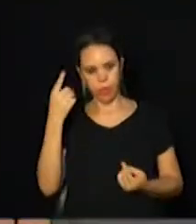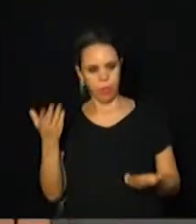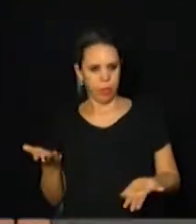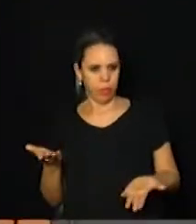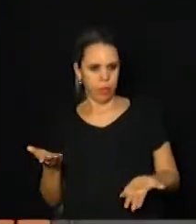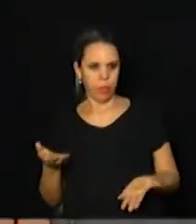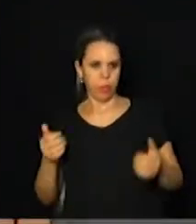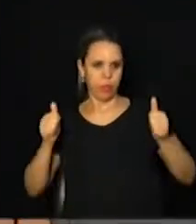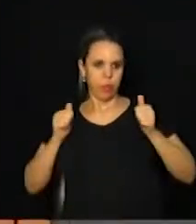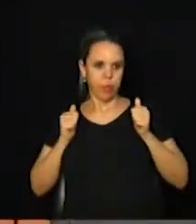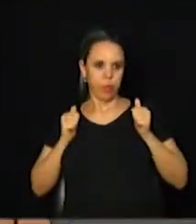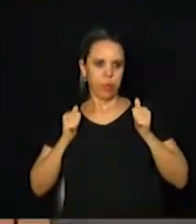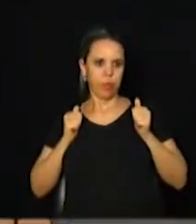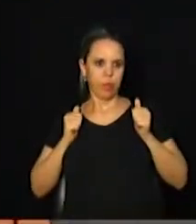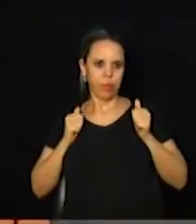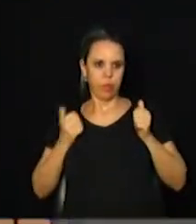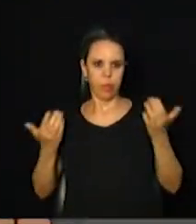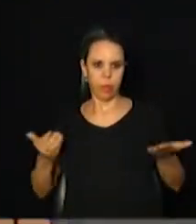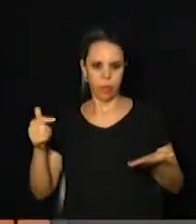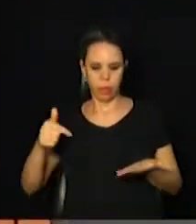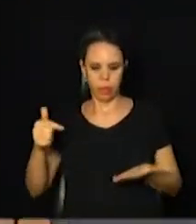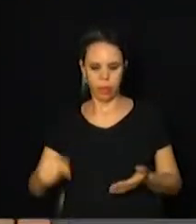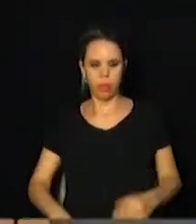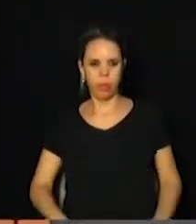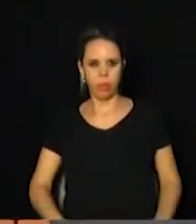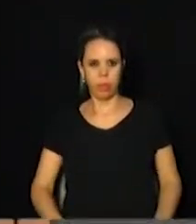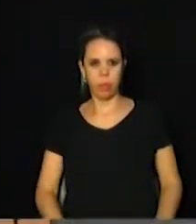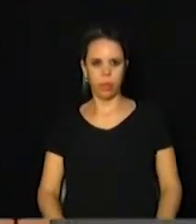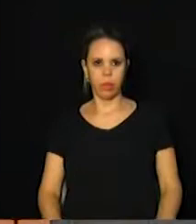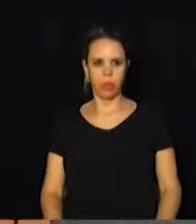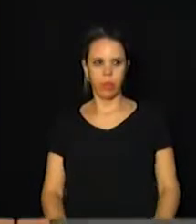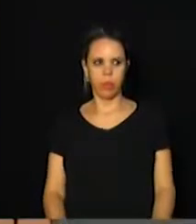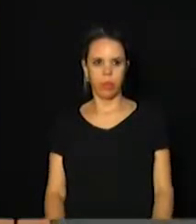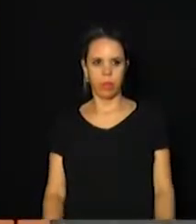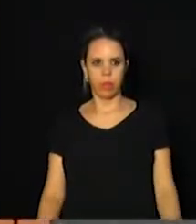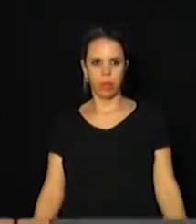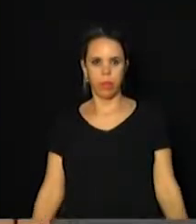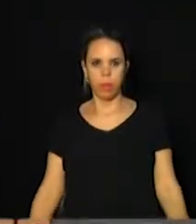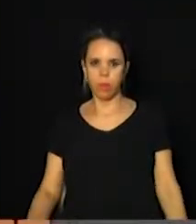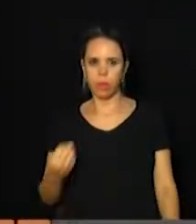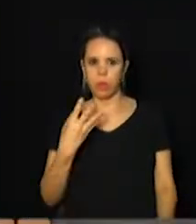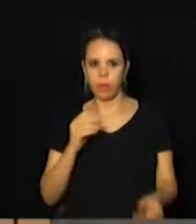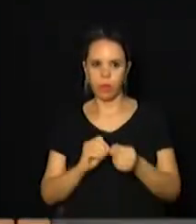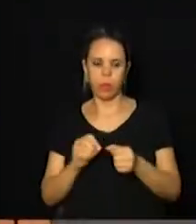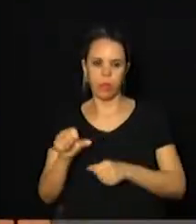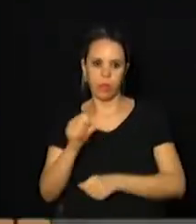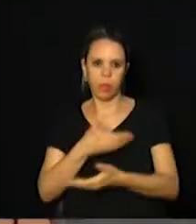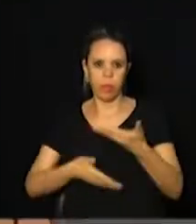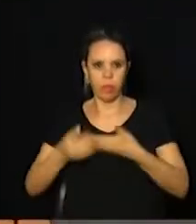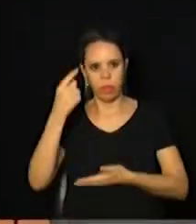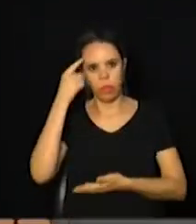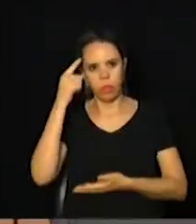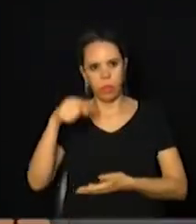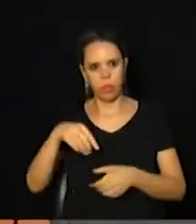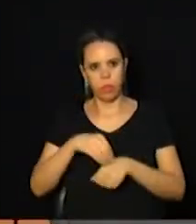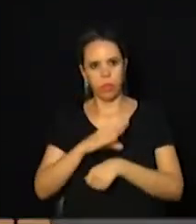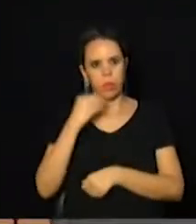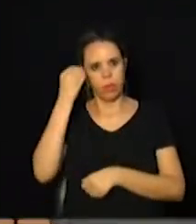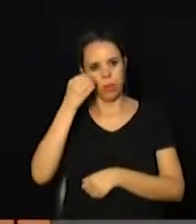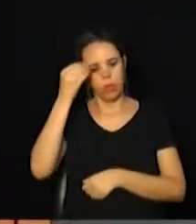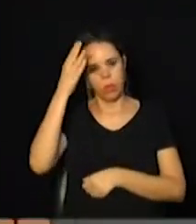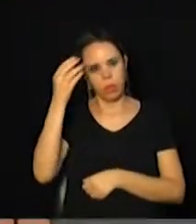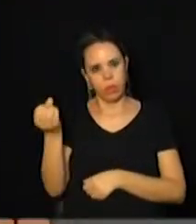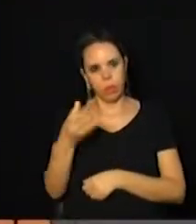é desempregar e eu agora aqui e é bom a gente fazer essa troca de ideias porque você passa tem um